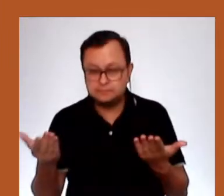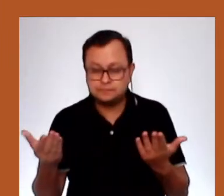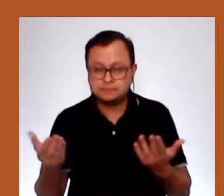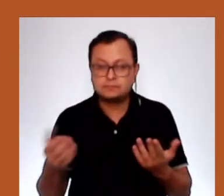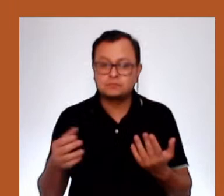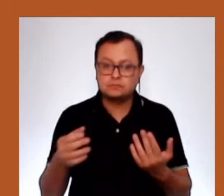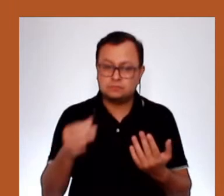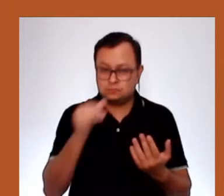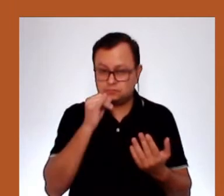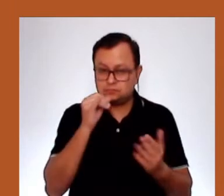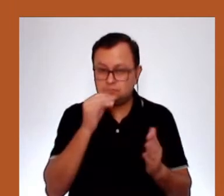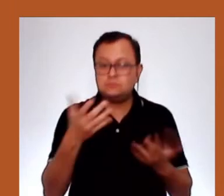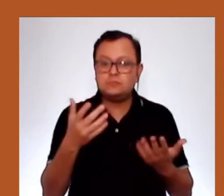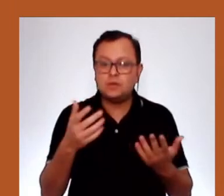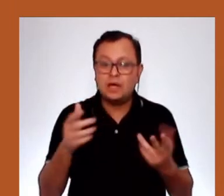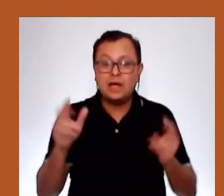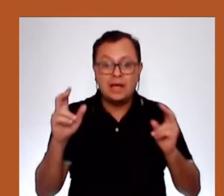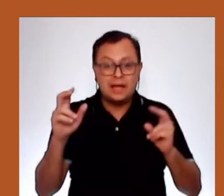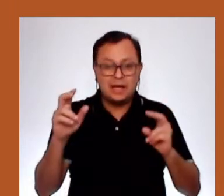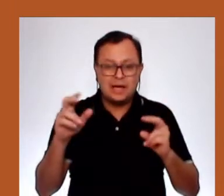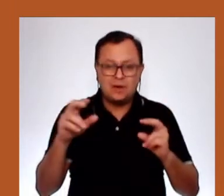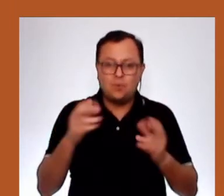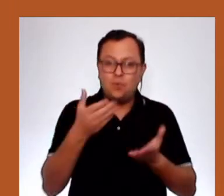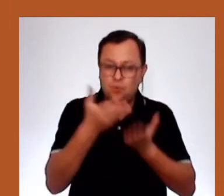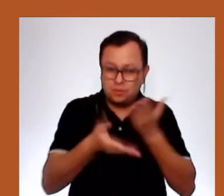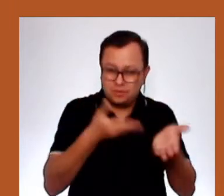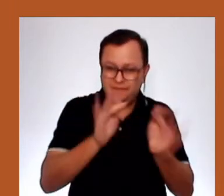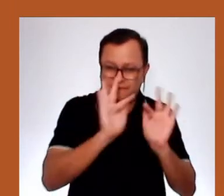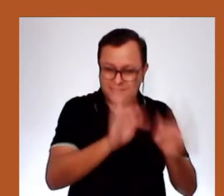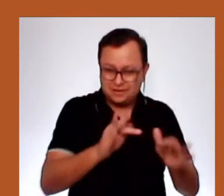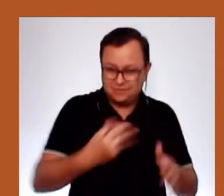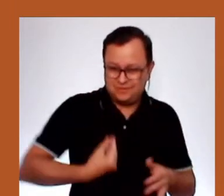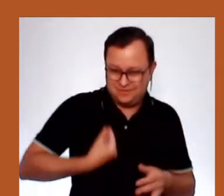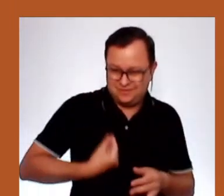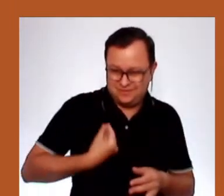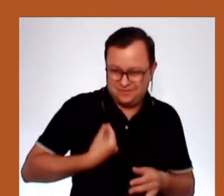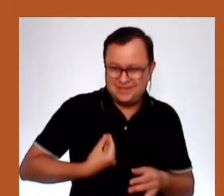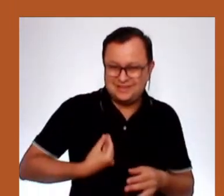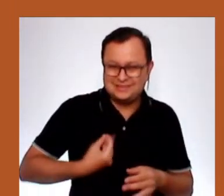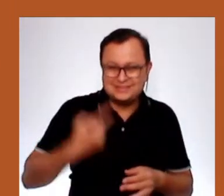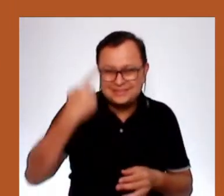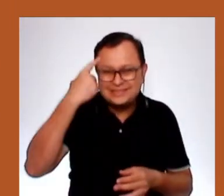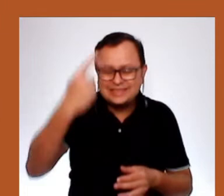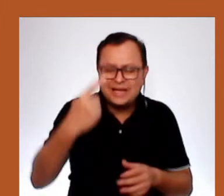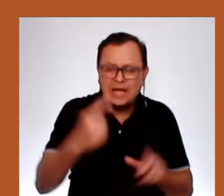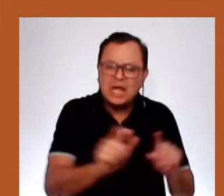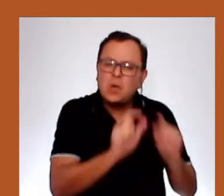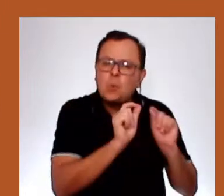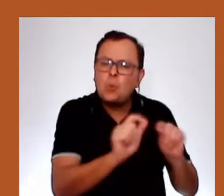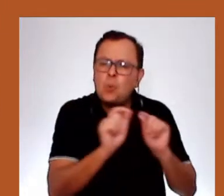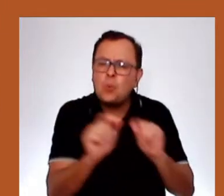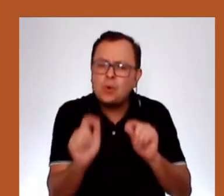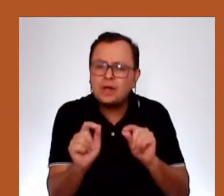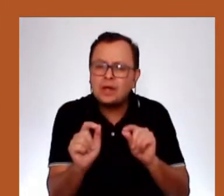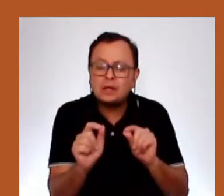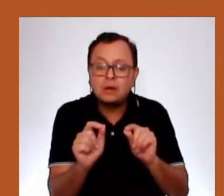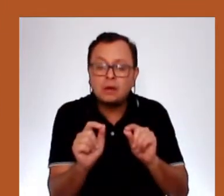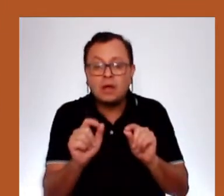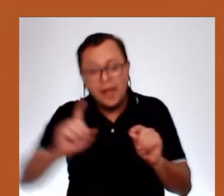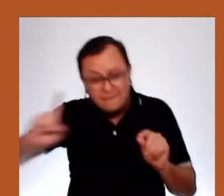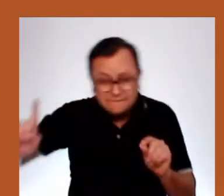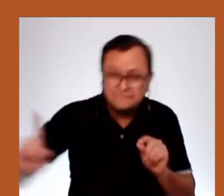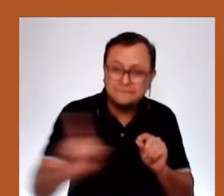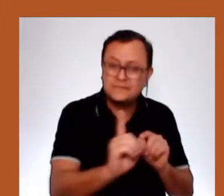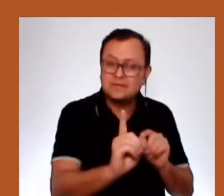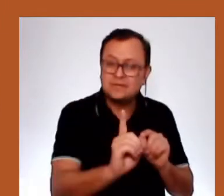o conceito de cuidado paliativo é uma abordagem. Inclusive, eu acho bonita essa palavra. O que é abordar? É você